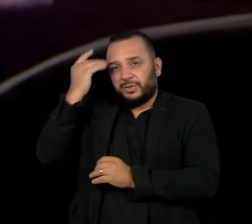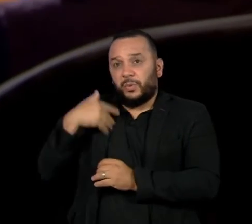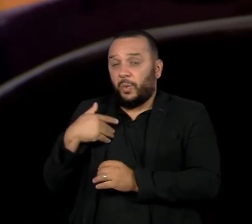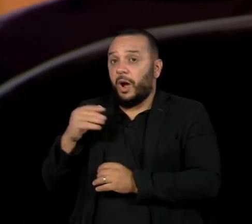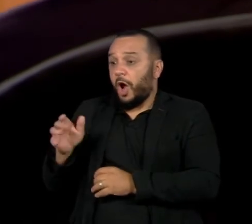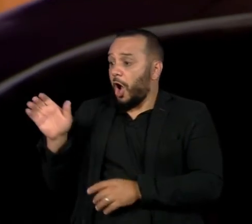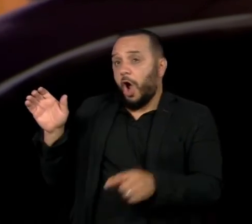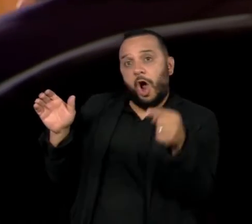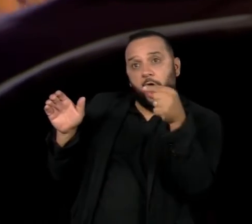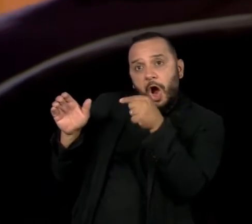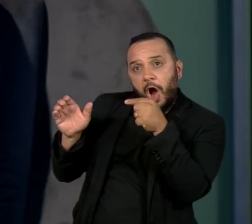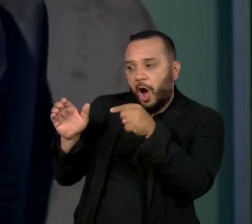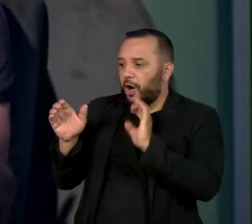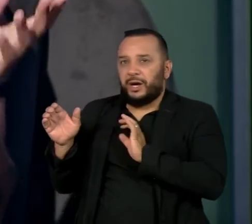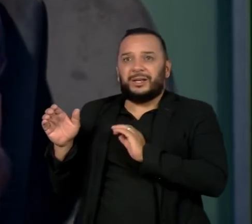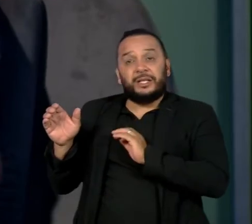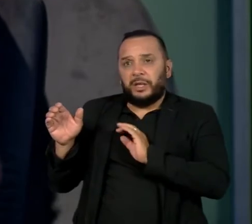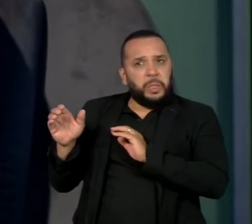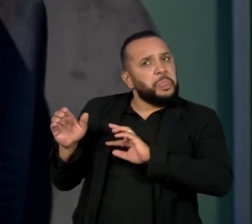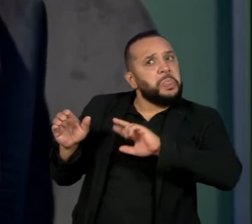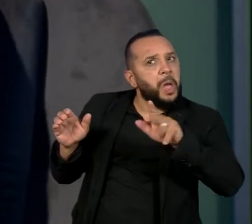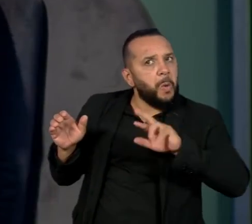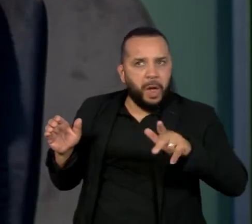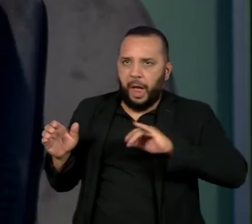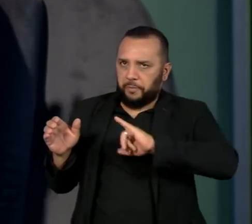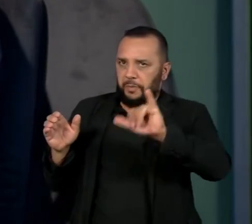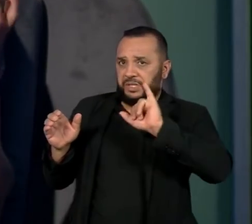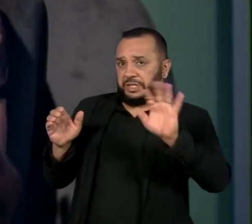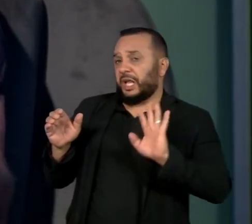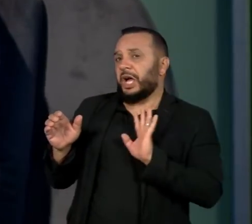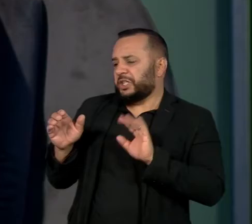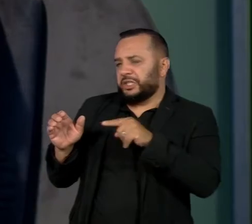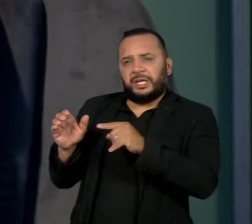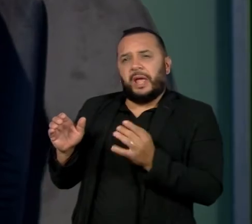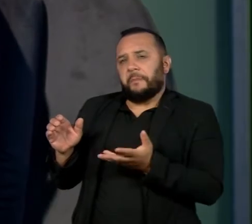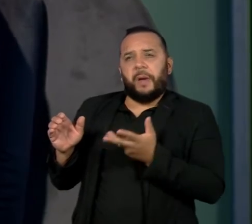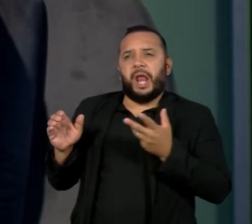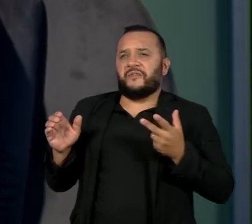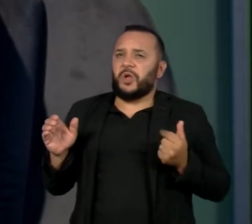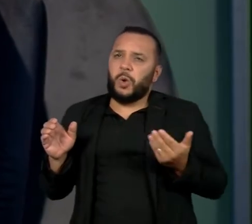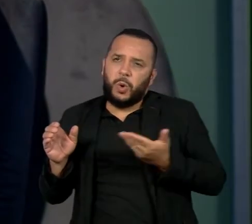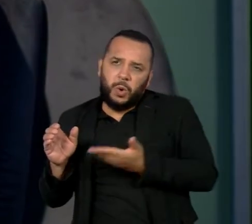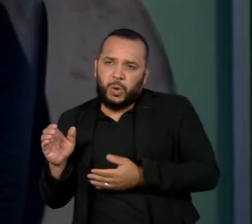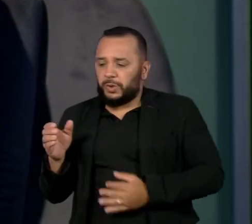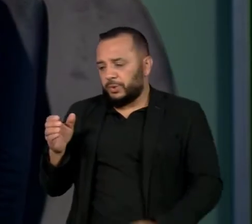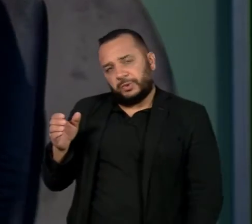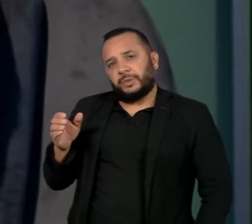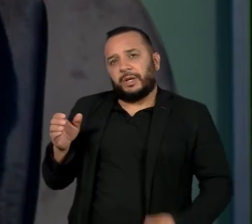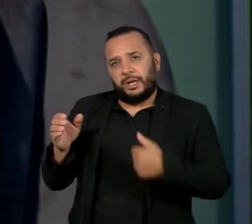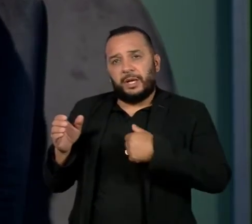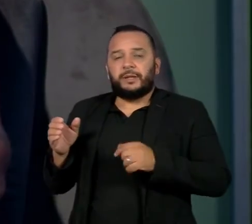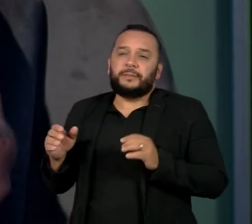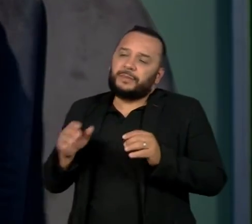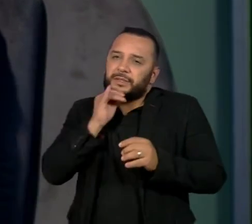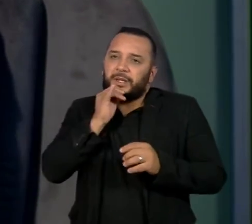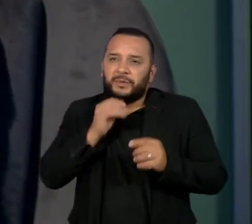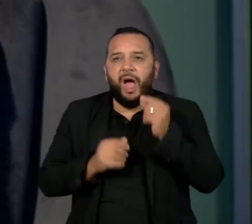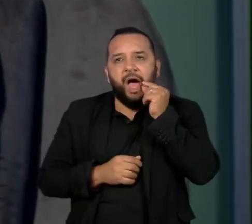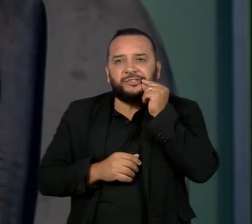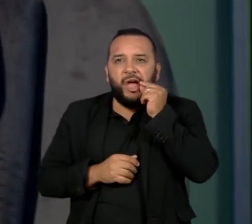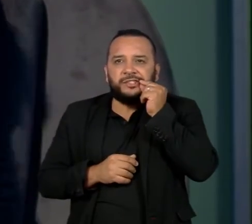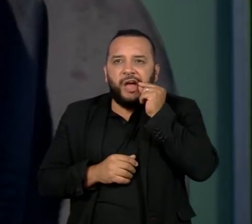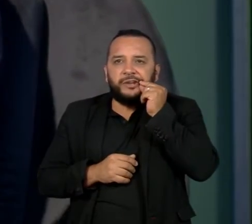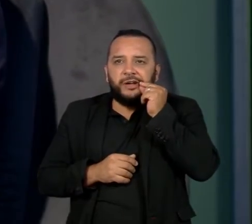mostrando um produto sem falar que é publicidade, que está toda hora falando dos maravilhosos benefícios de uma gominha de mascar que vai fazer seu